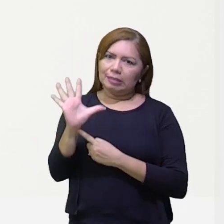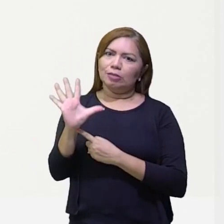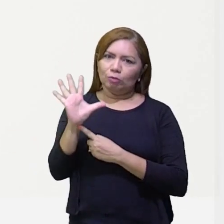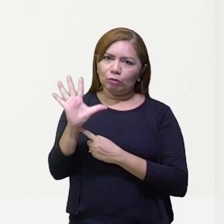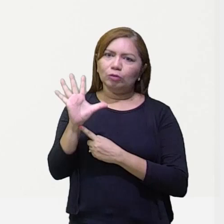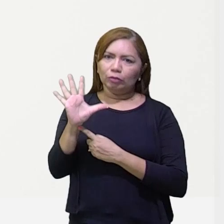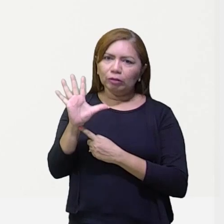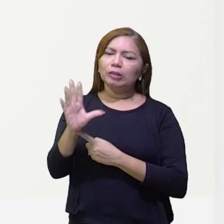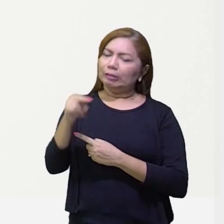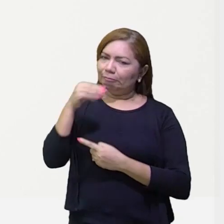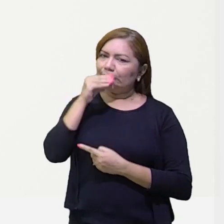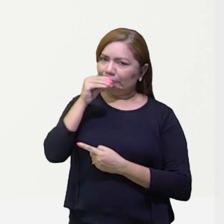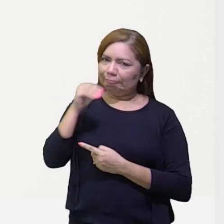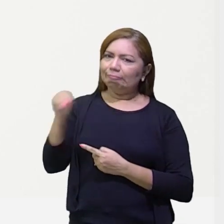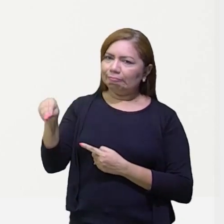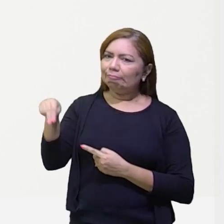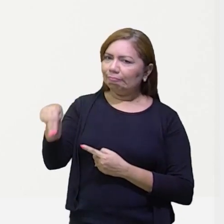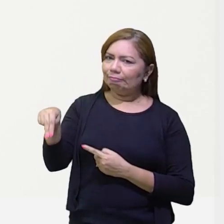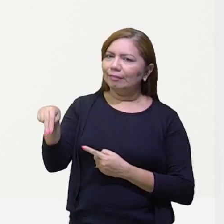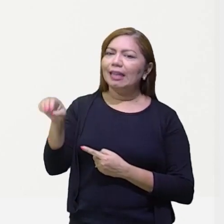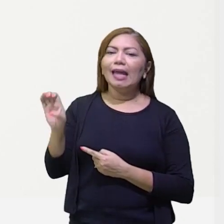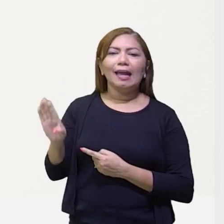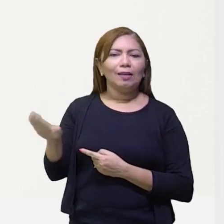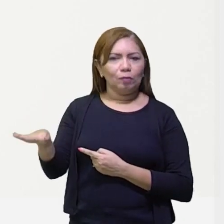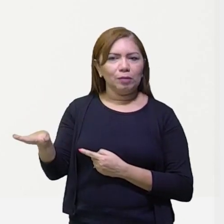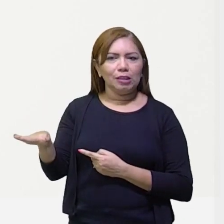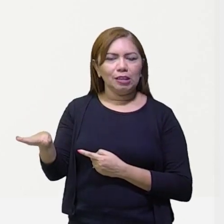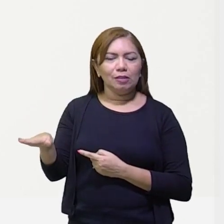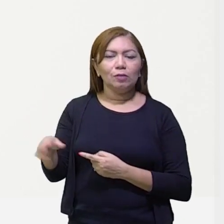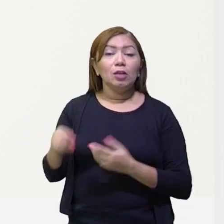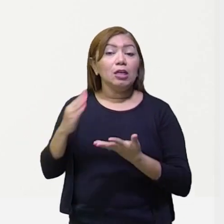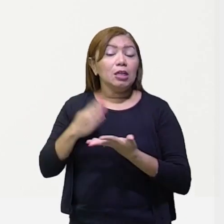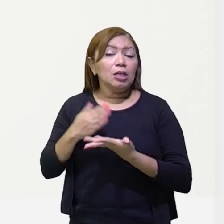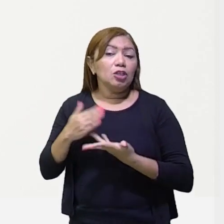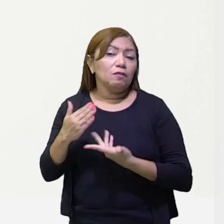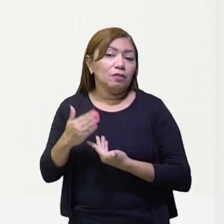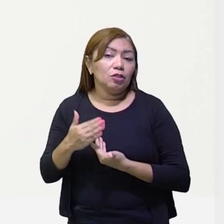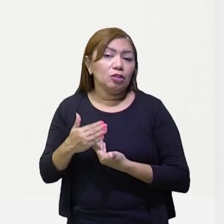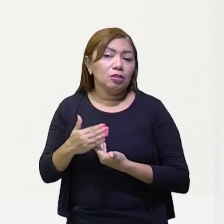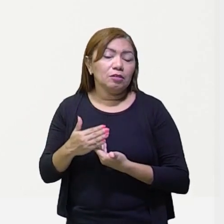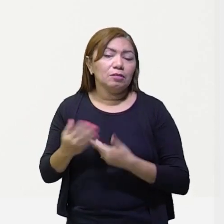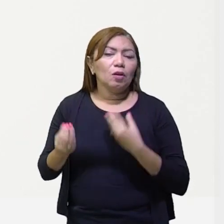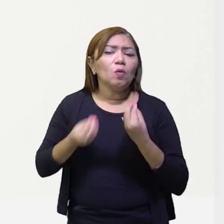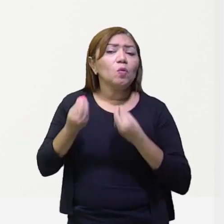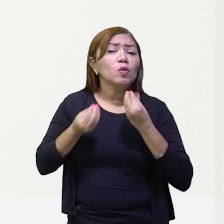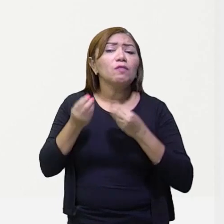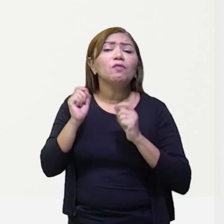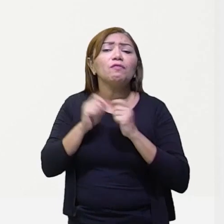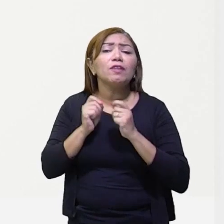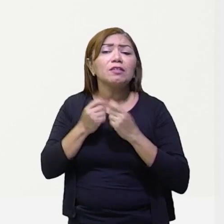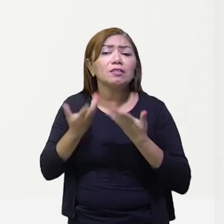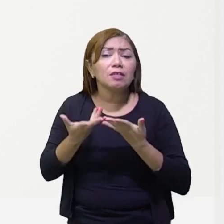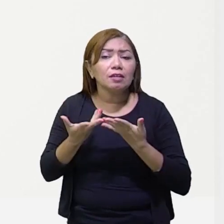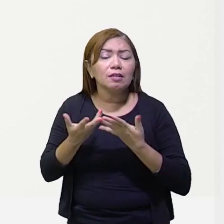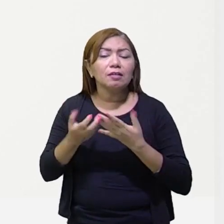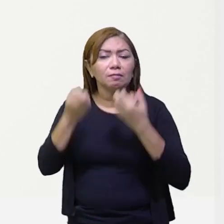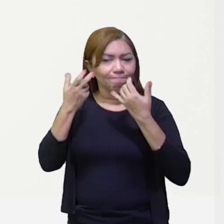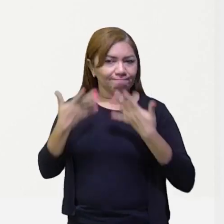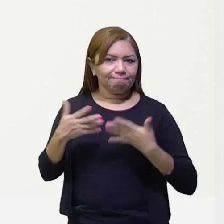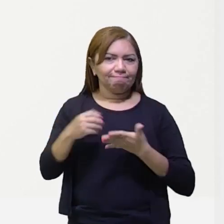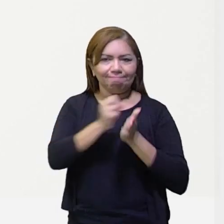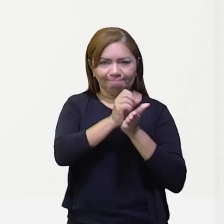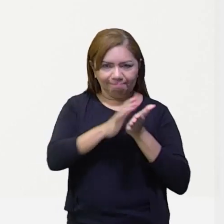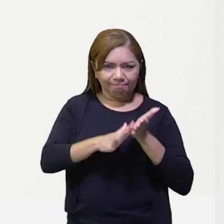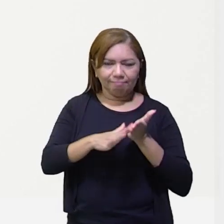netos, 20 ovos de Páscoa. Ou seja, o que que Mário vai ter que fazer aí, professor? Bom, ele vai ter que ter